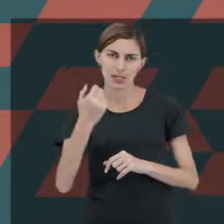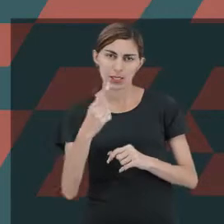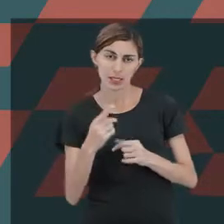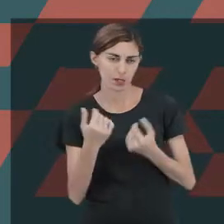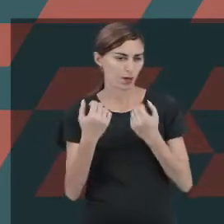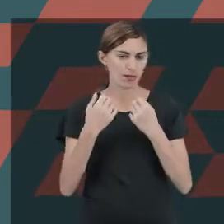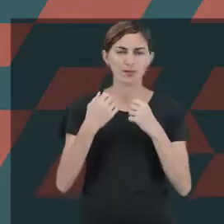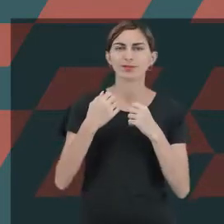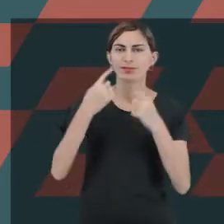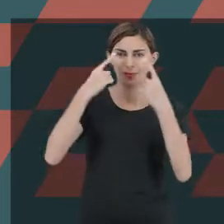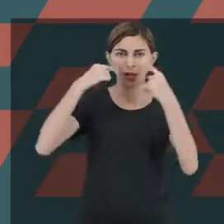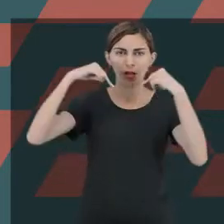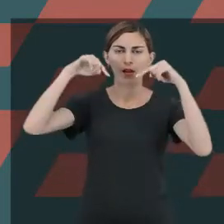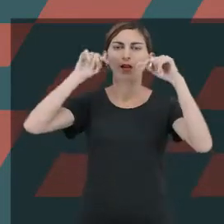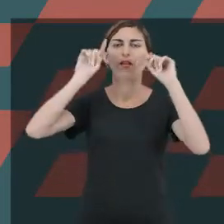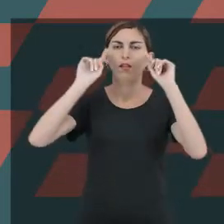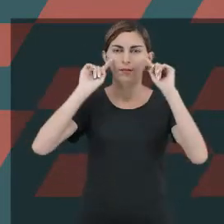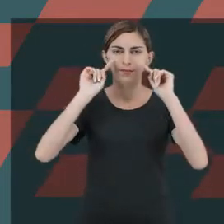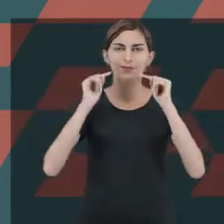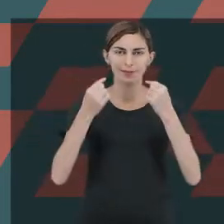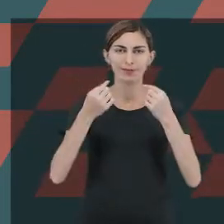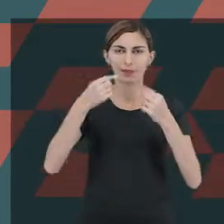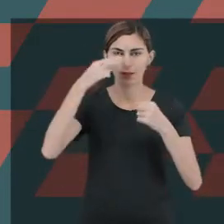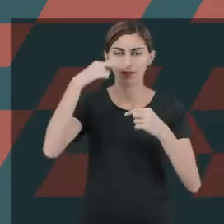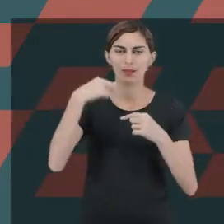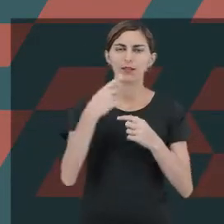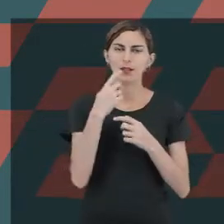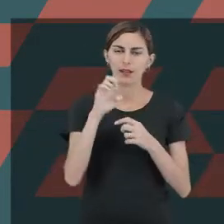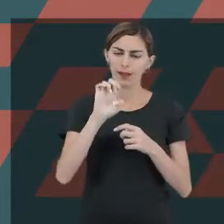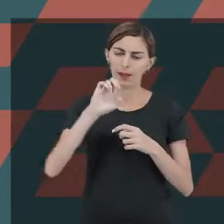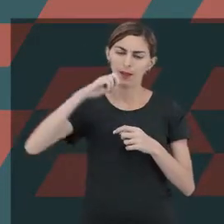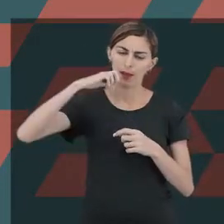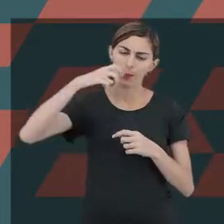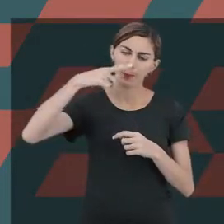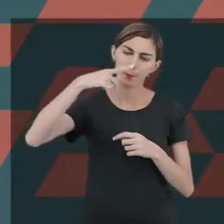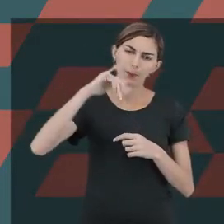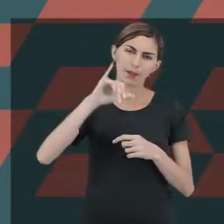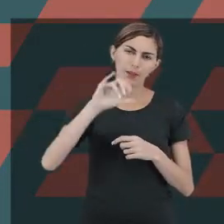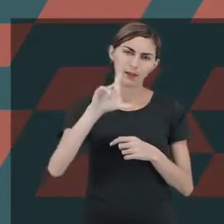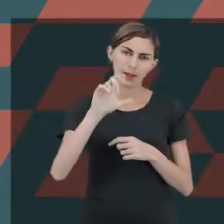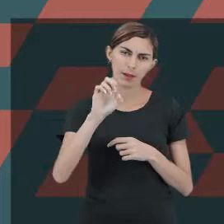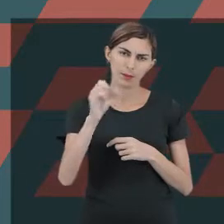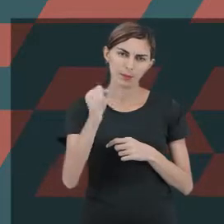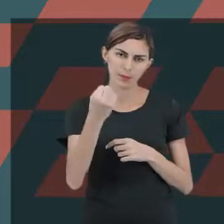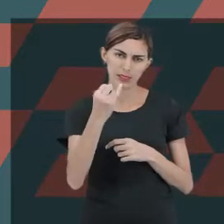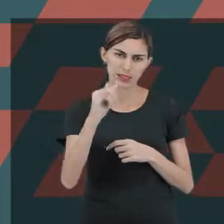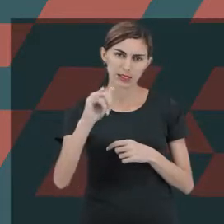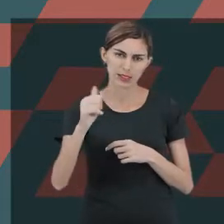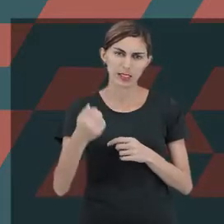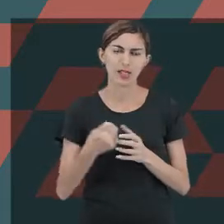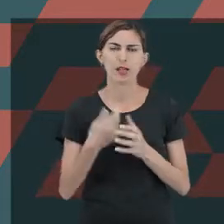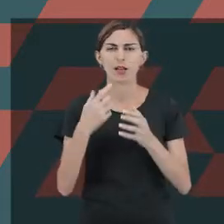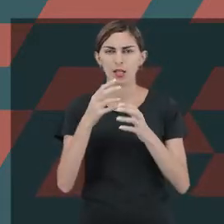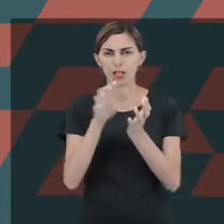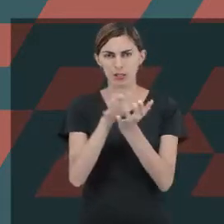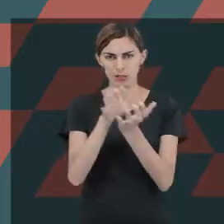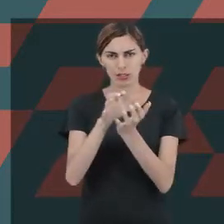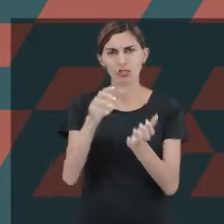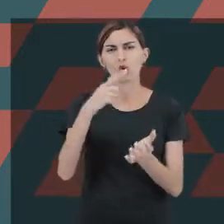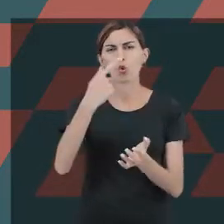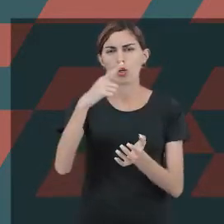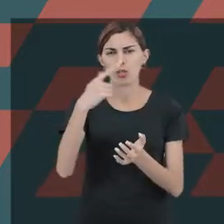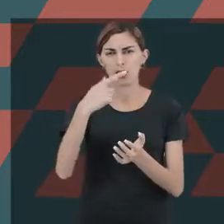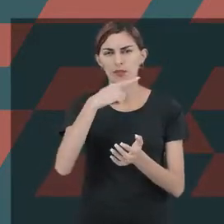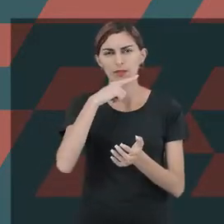que a gente fez, que foi publicado no ano passado, foram com os pacientes de Goiânia e os pacientes aqui de Pernambuco,